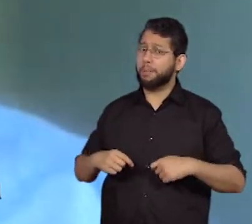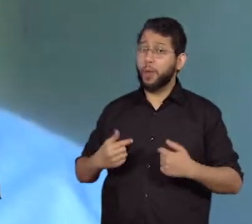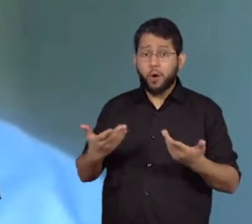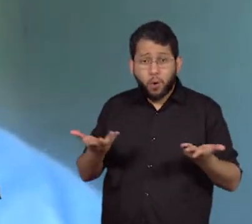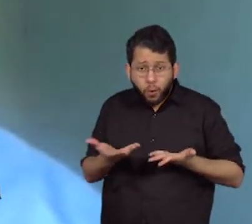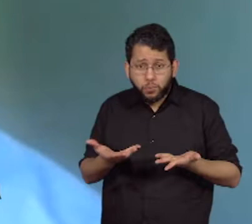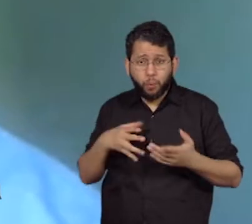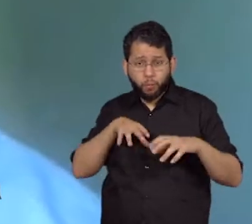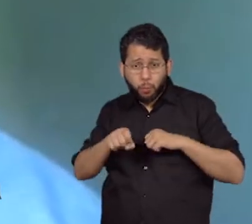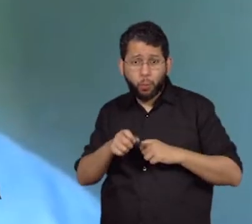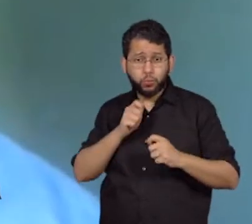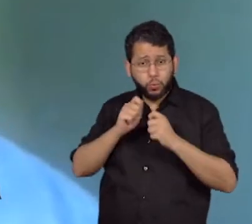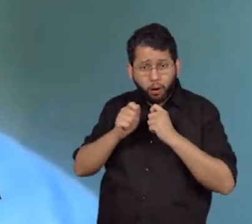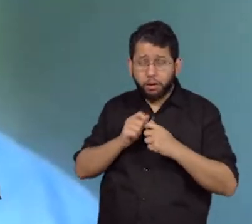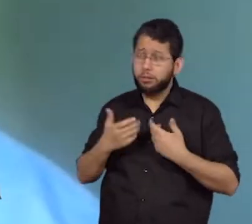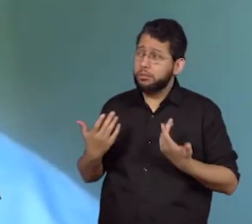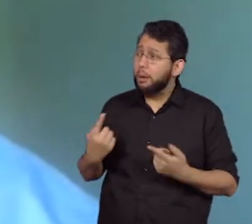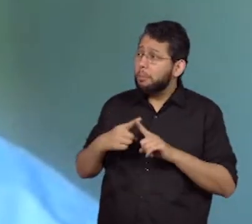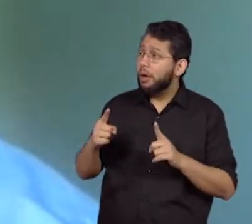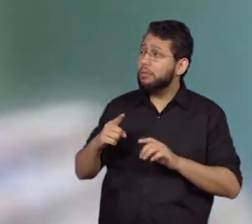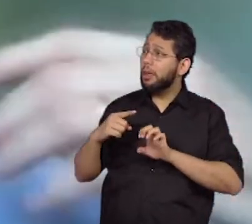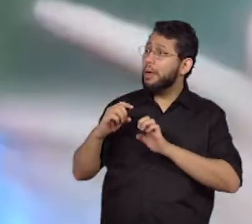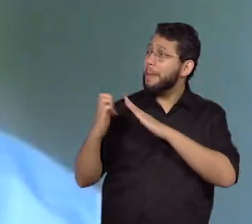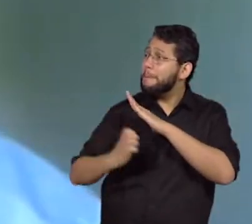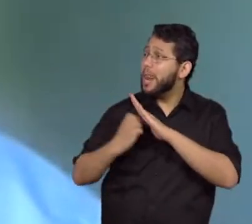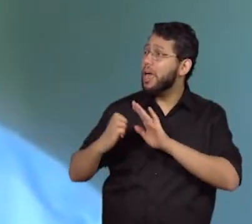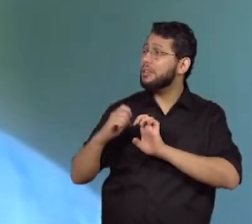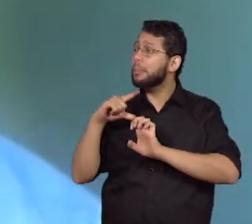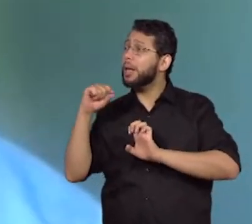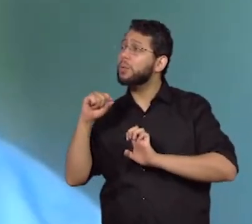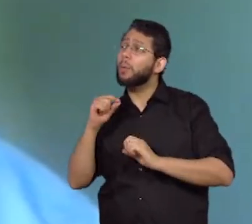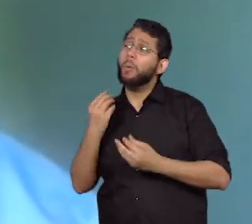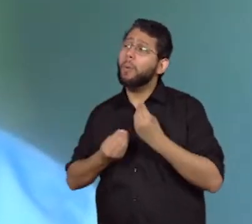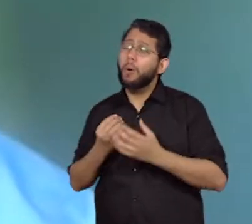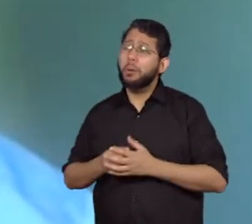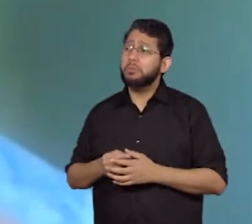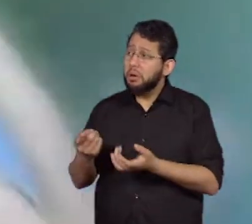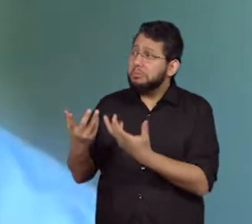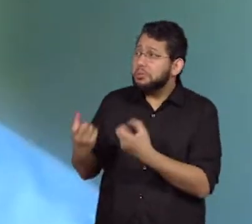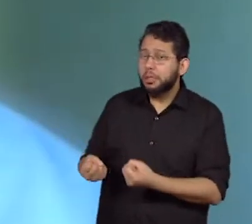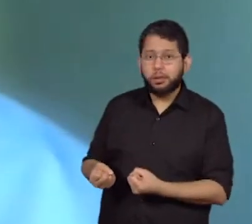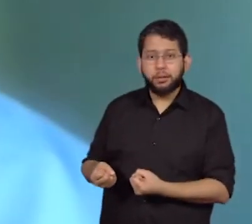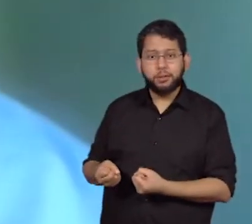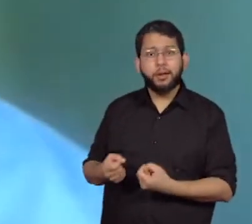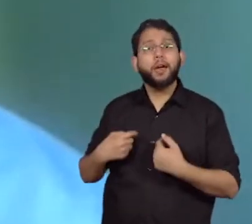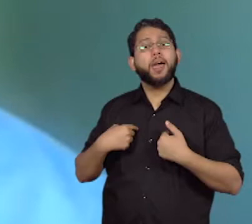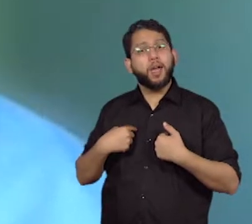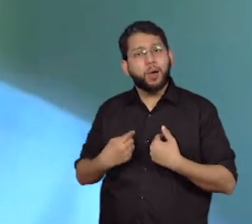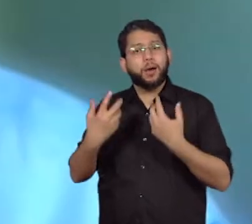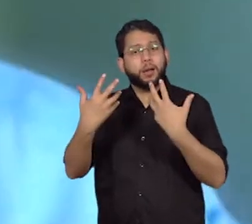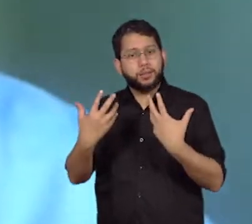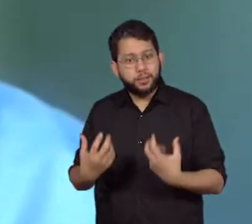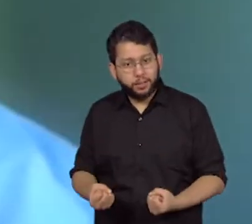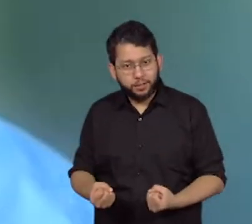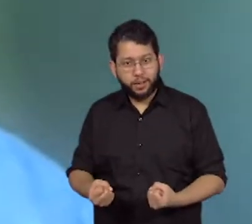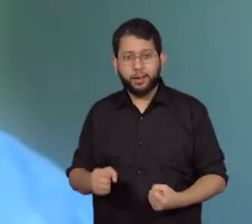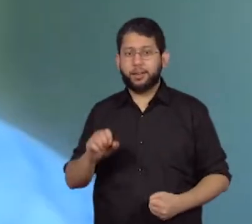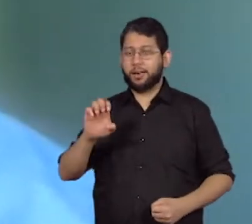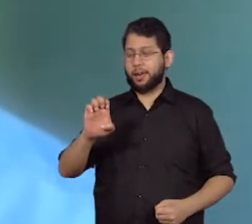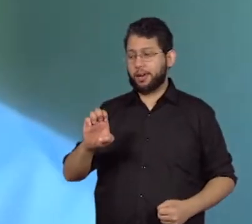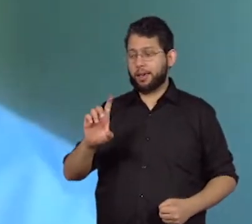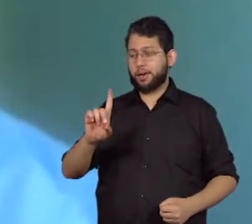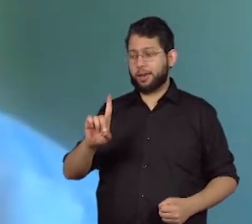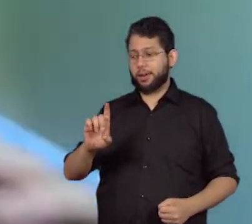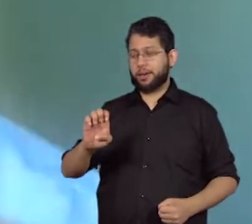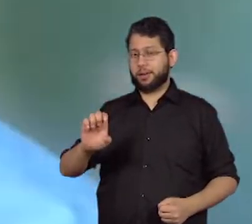mas eu não entendo como funciona a cabeça das empresas. Eu falei, vamos lá, uma experiência, vou tentar. E eu fui trabalhar na Edelman, fiquei 1